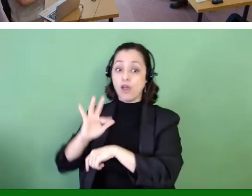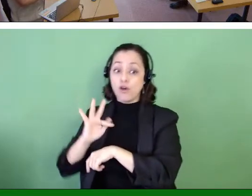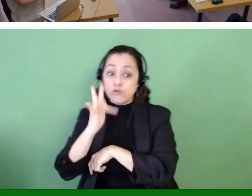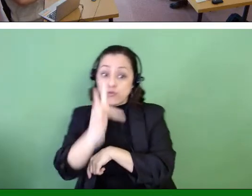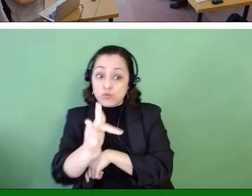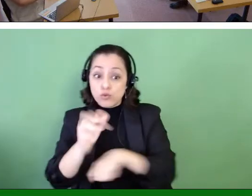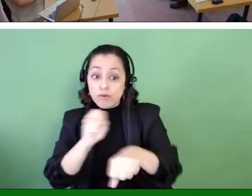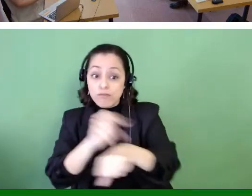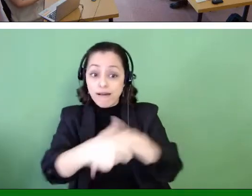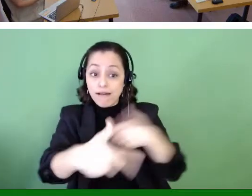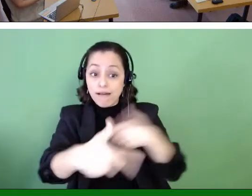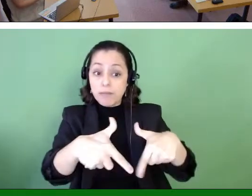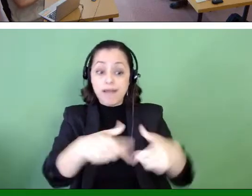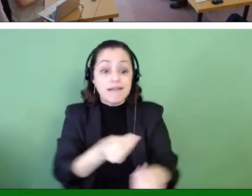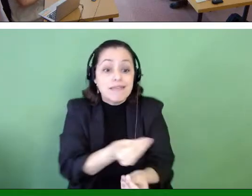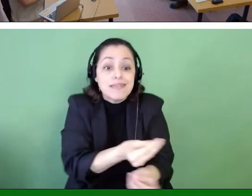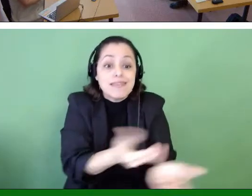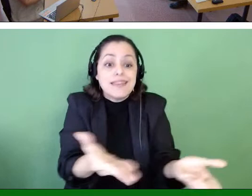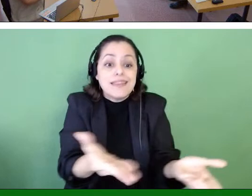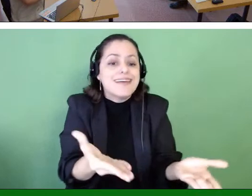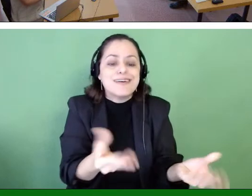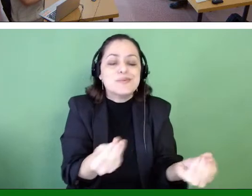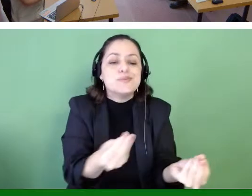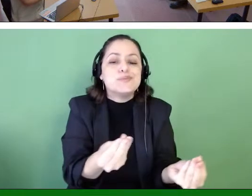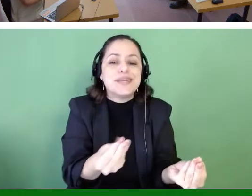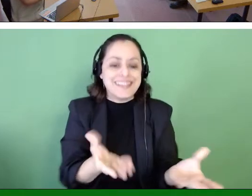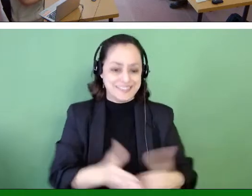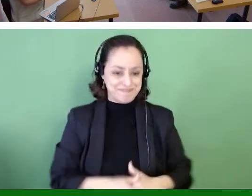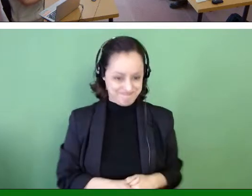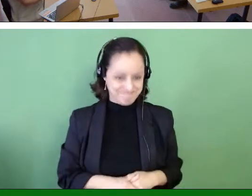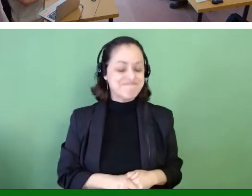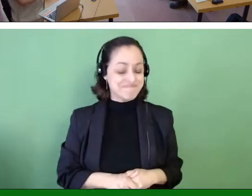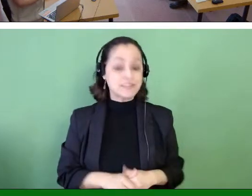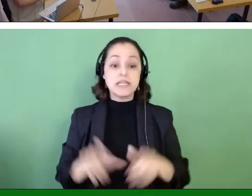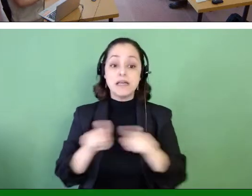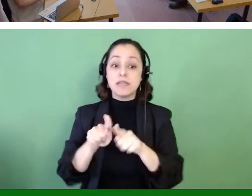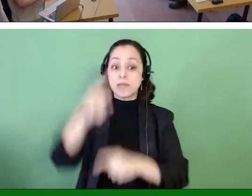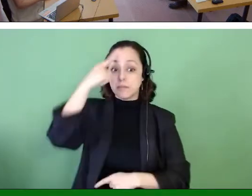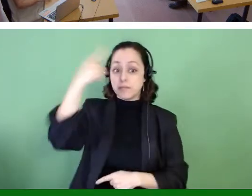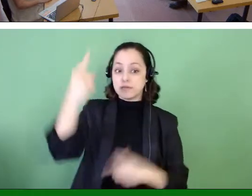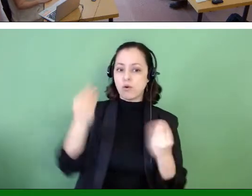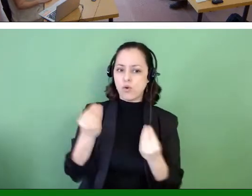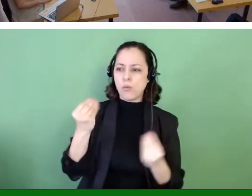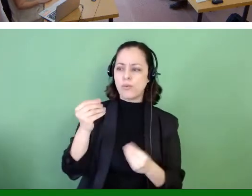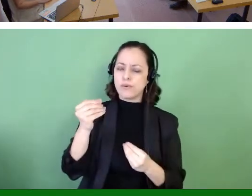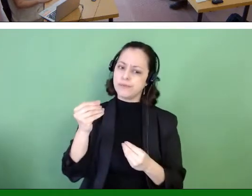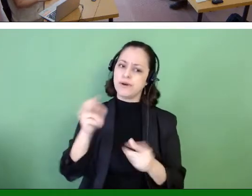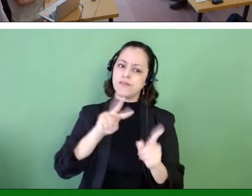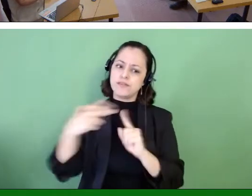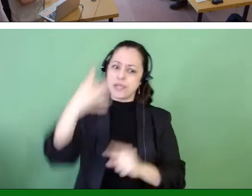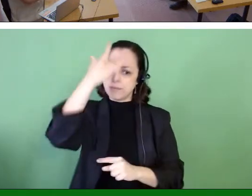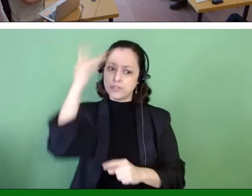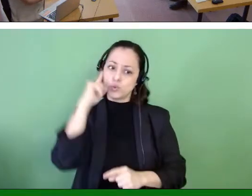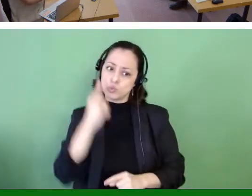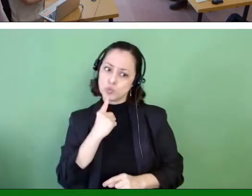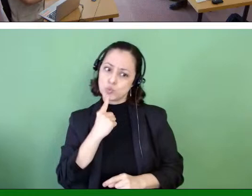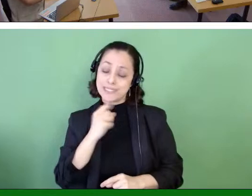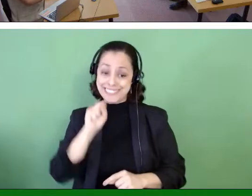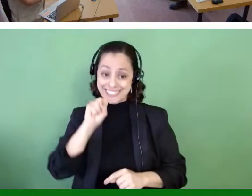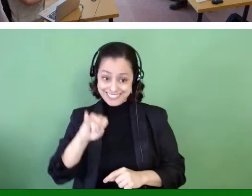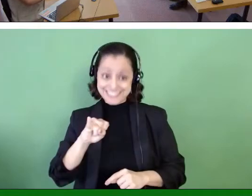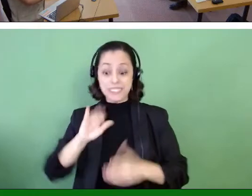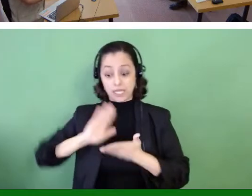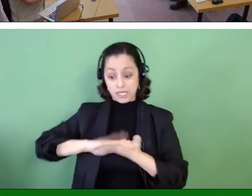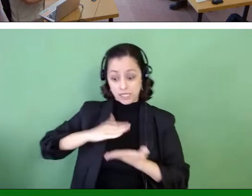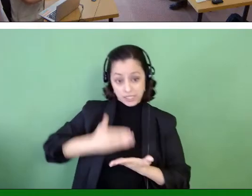Do mesmo modo, quando a gente pensa nas questões das pessoas surdas, se eu tenho intérpretes bem formados, obviamente que eu vou ter